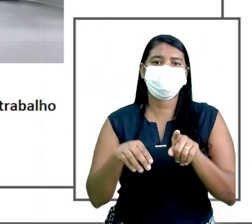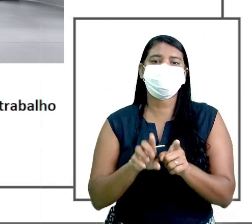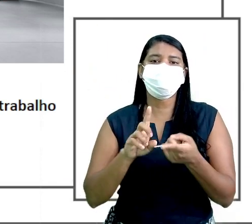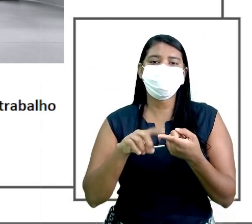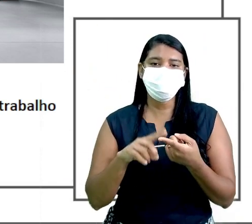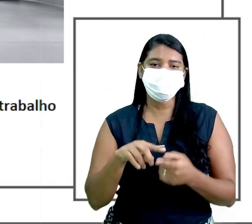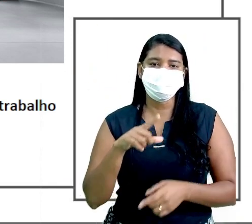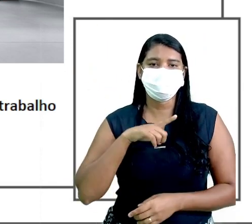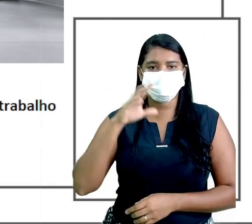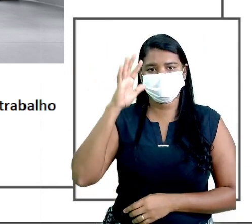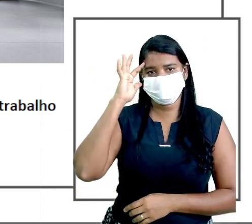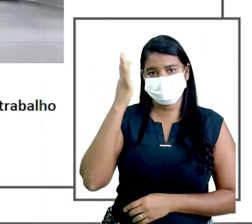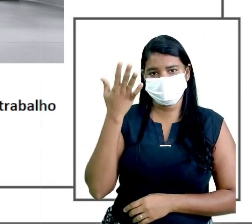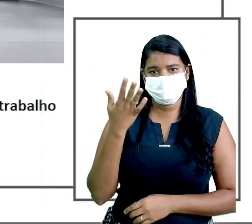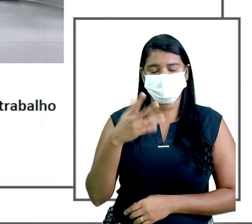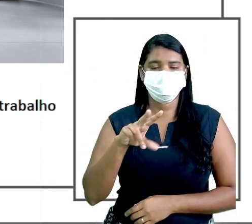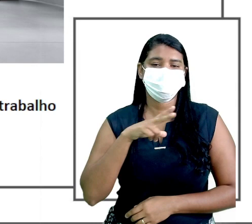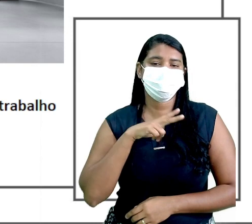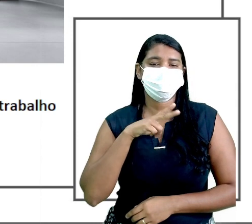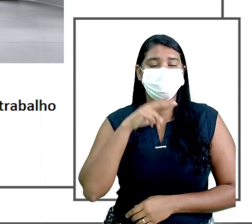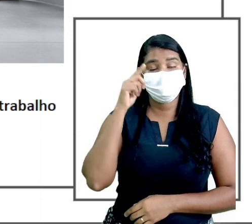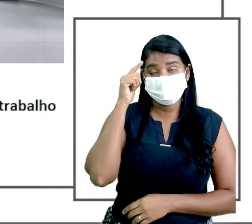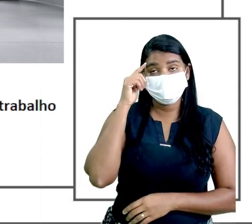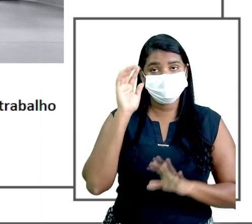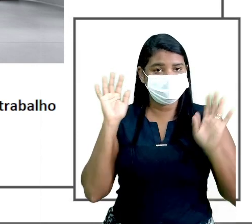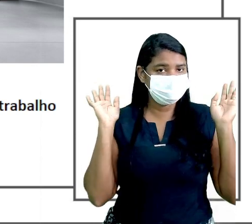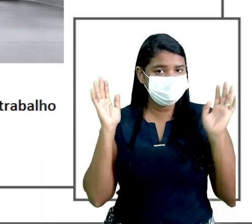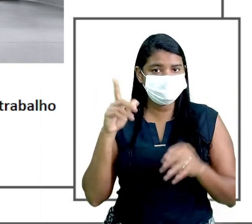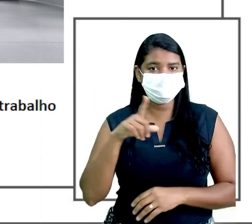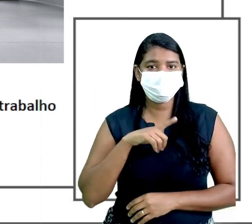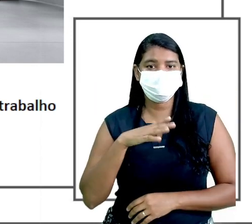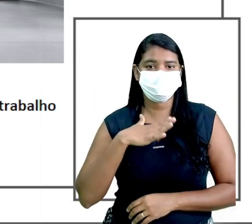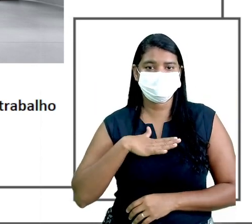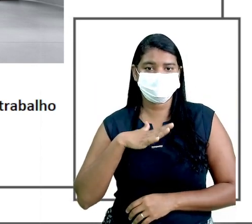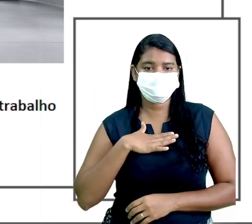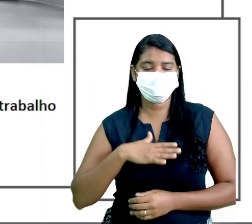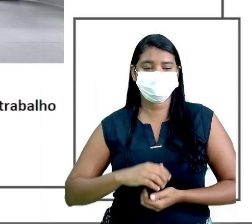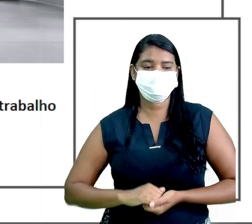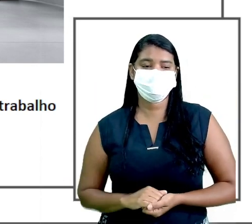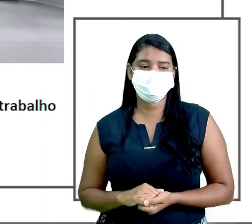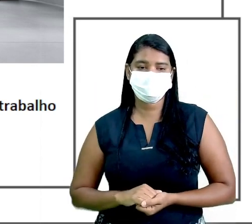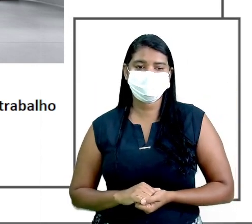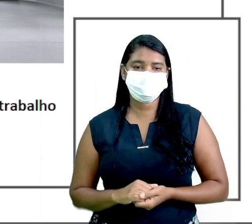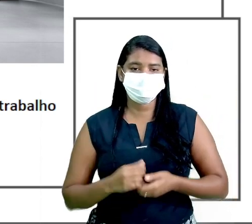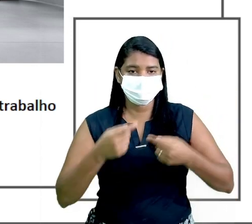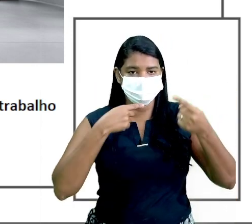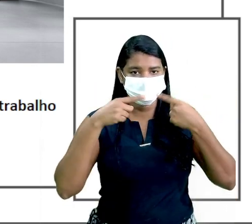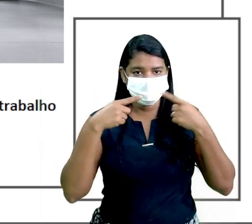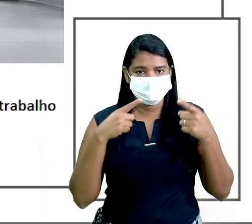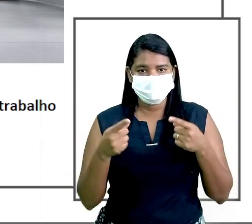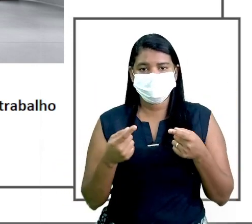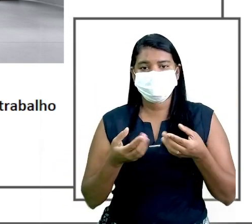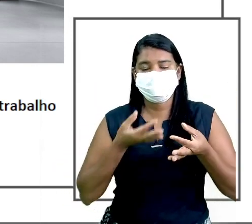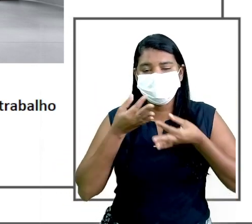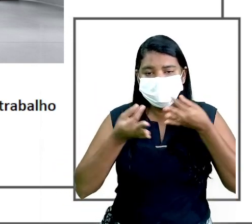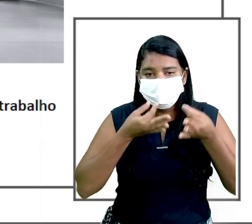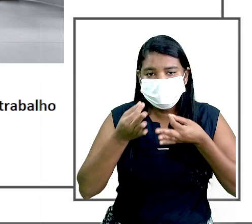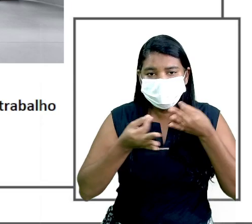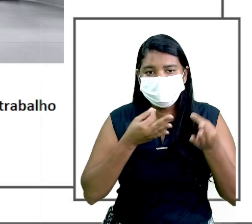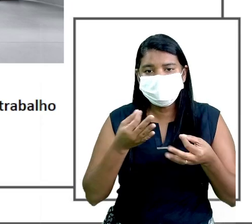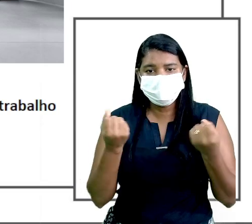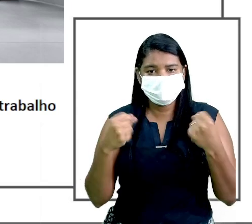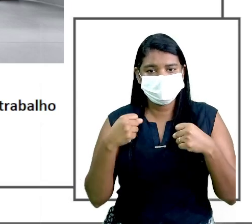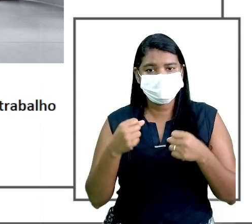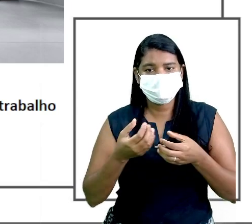A gente tem um resultado, eu particularmente acho duvidoso, tem quem goste, né? Mas a gente está aqui para discutir, a gente precisa expor